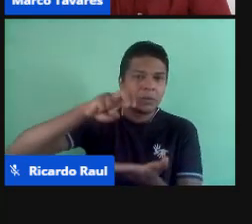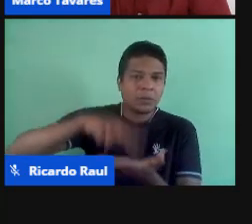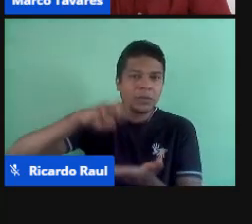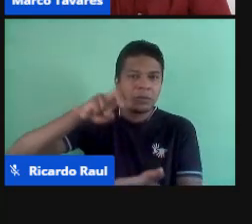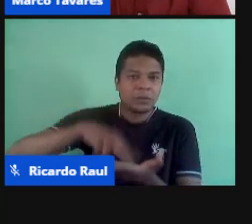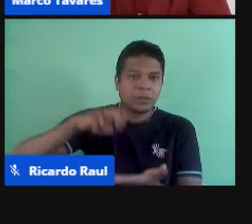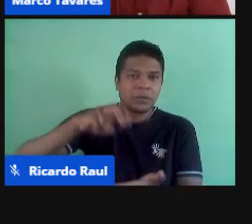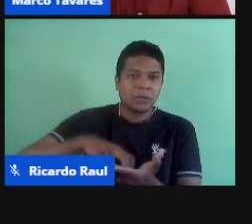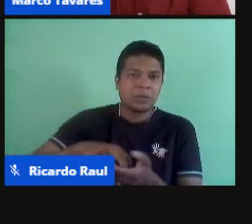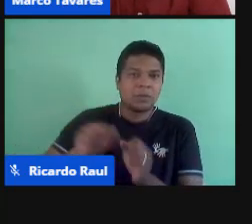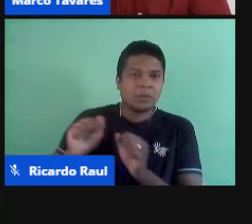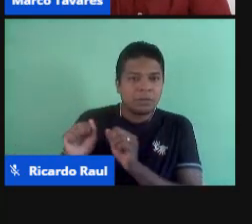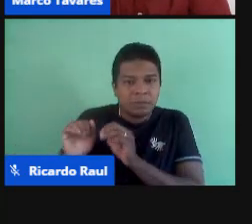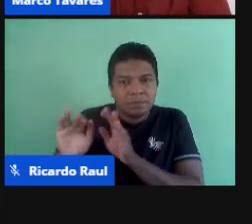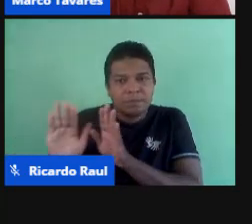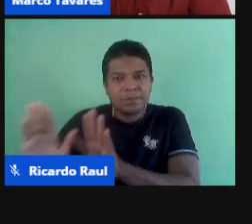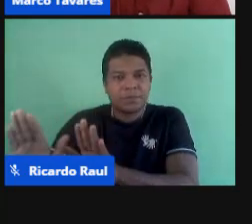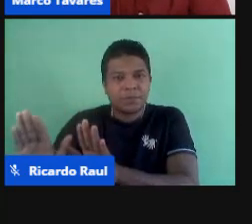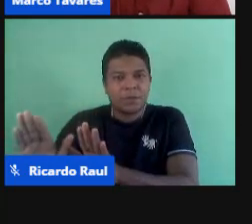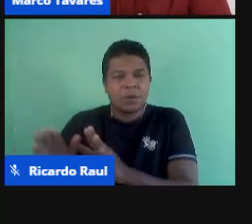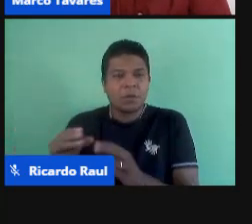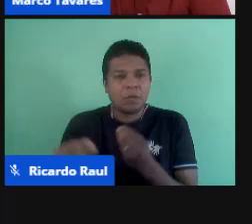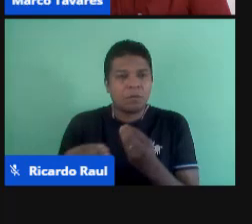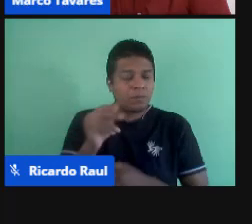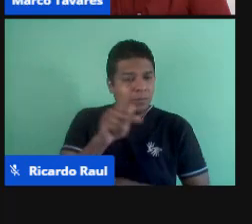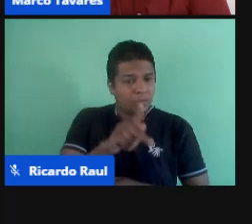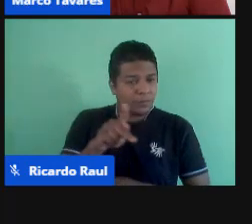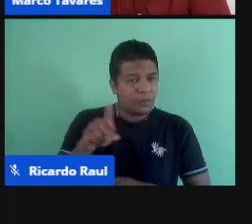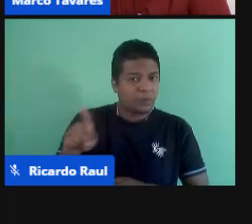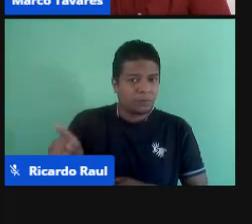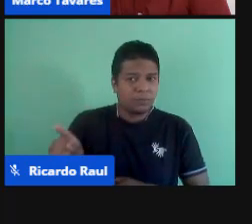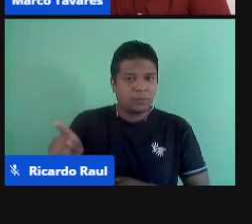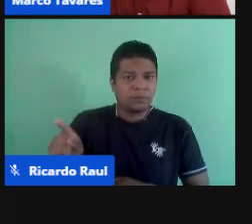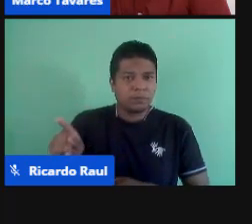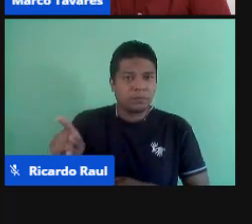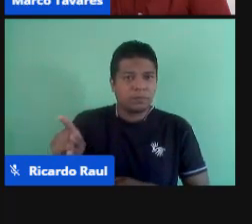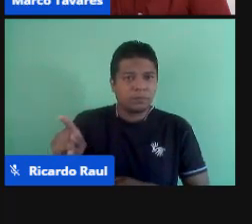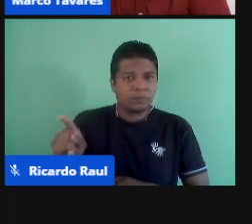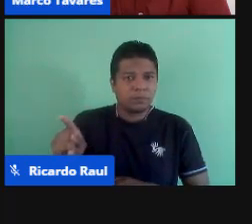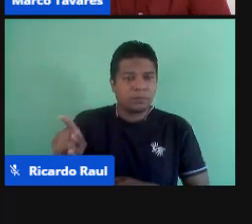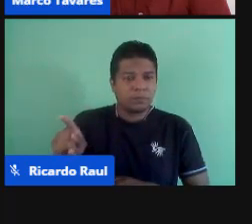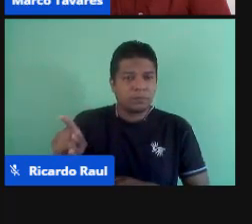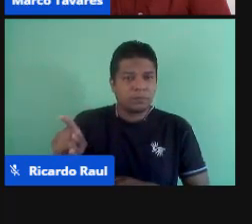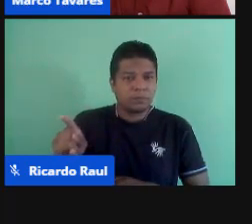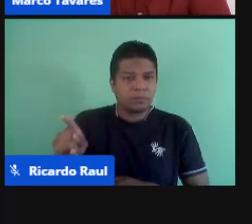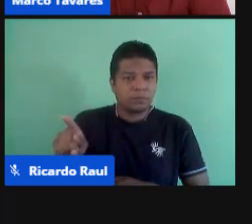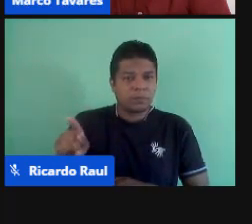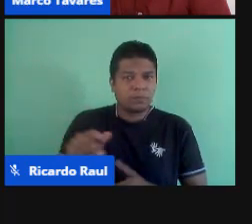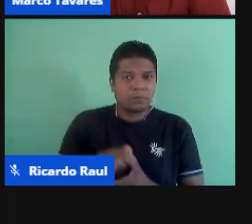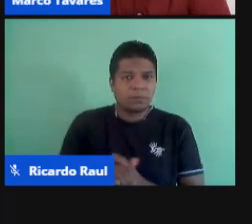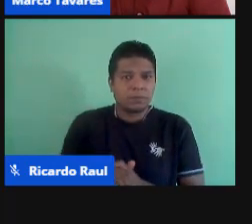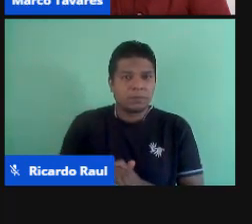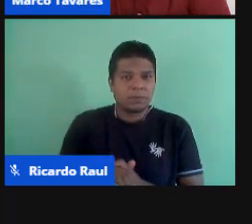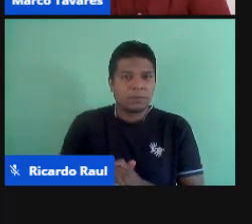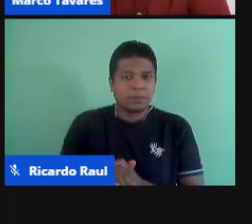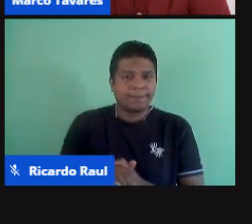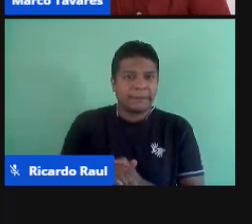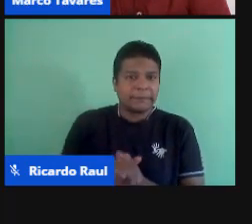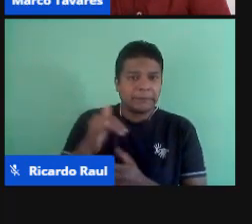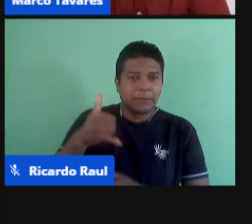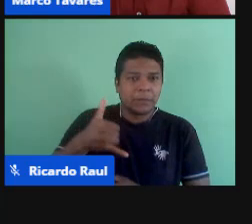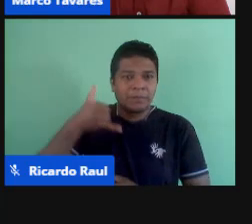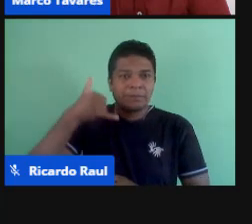empurrar. Como professor, a cada lançamento de um iPhone,